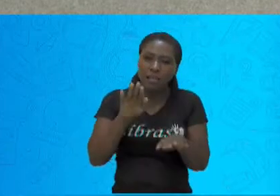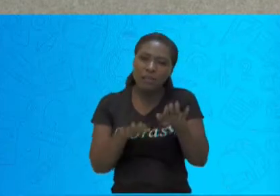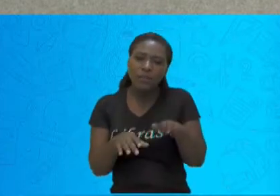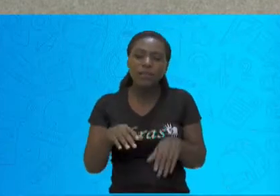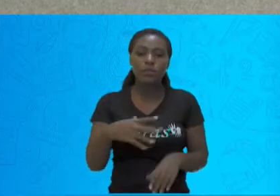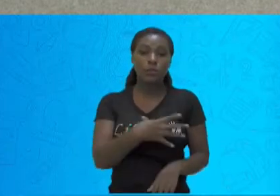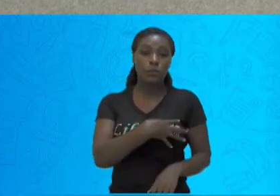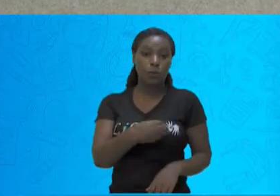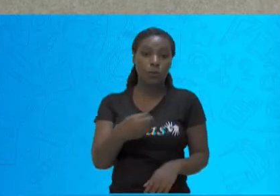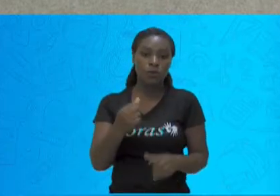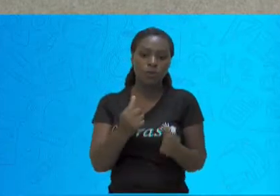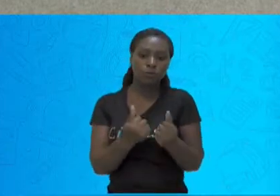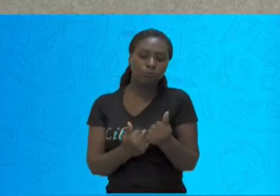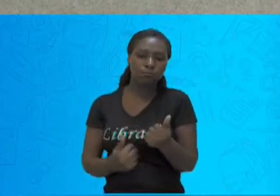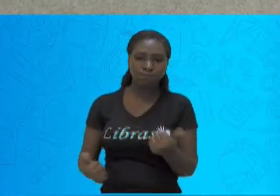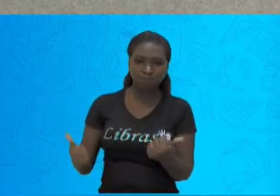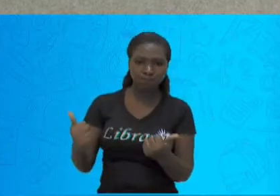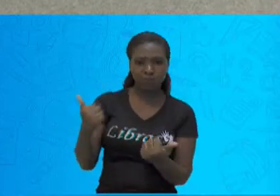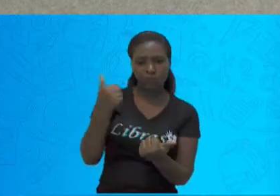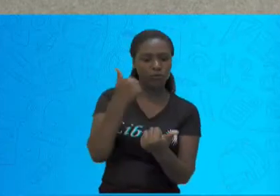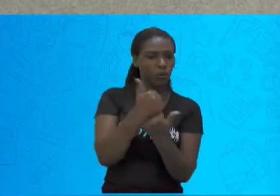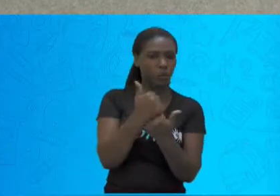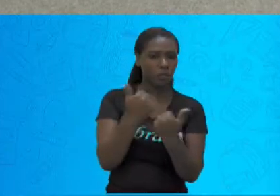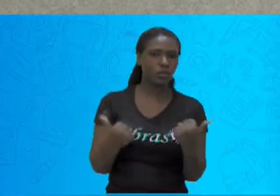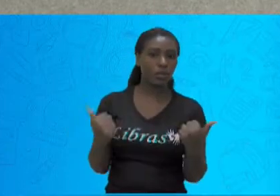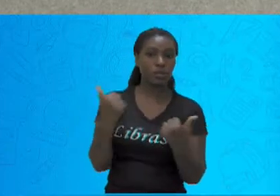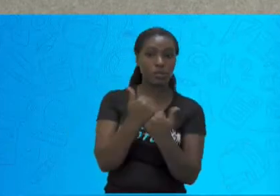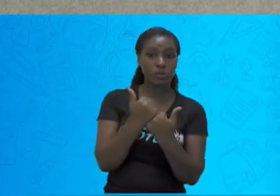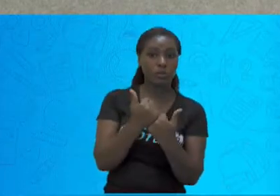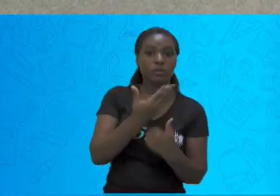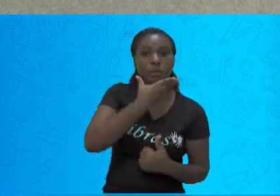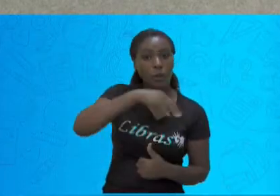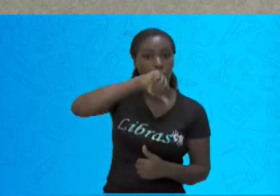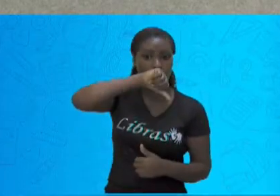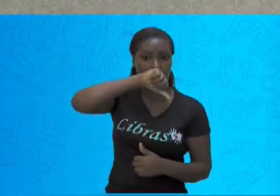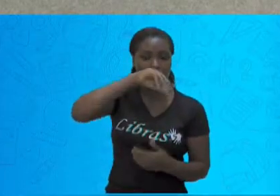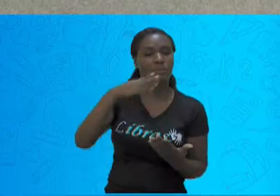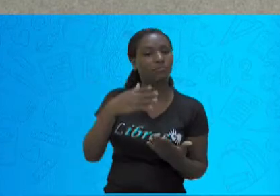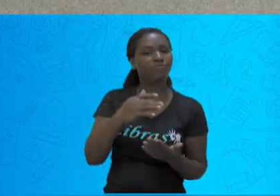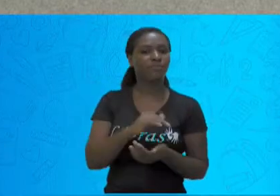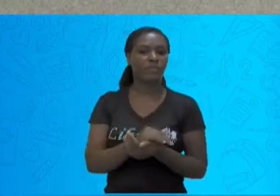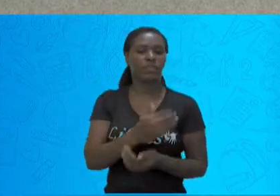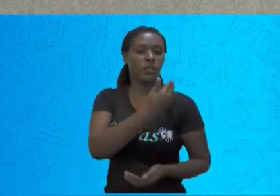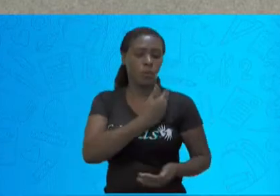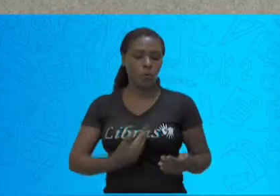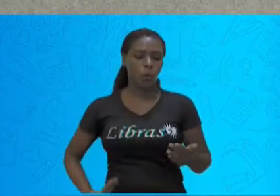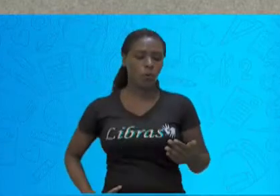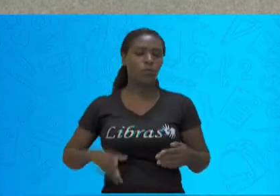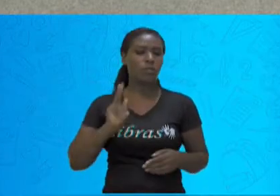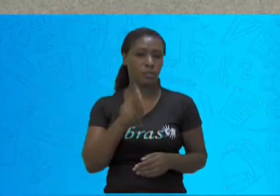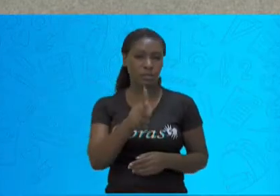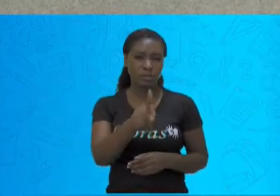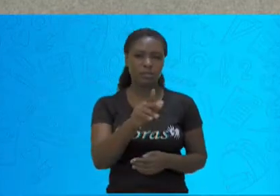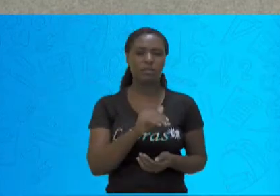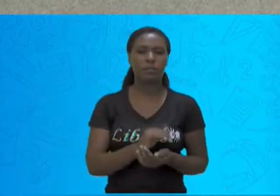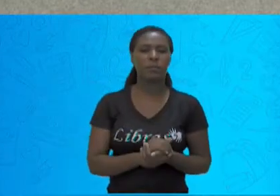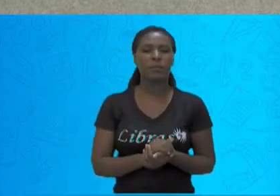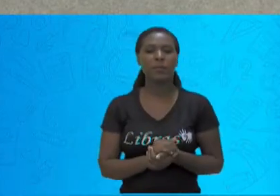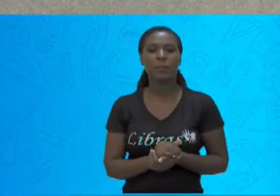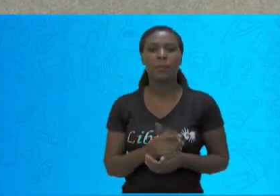novas pessoas para exercerem os antigos cargos ou os novos cargos. Os maias